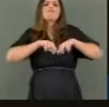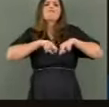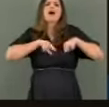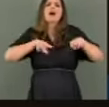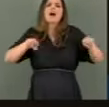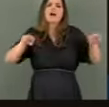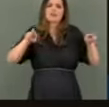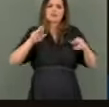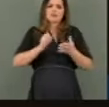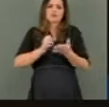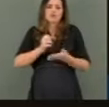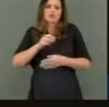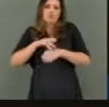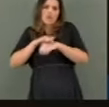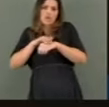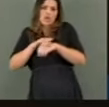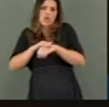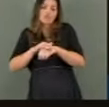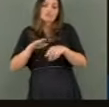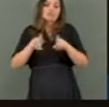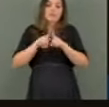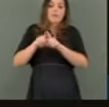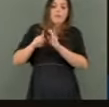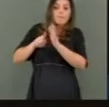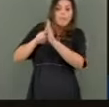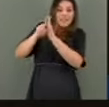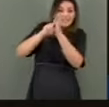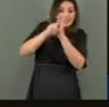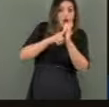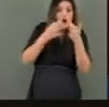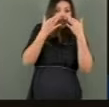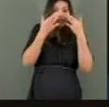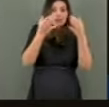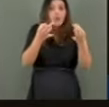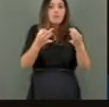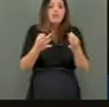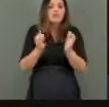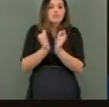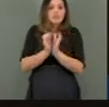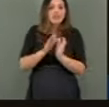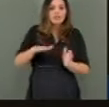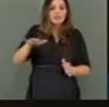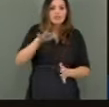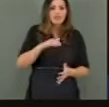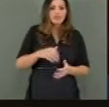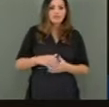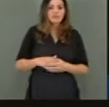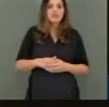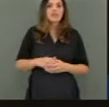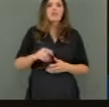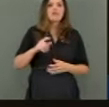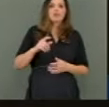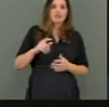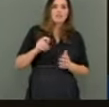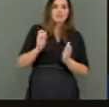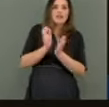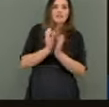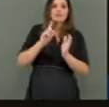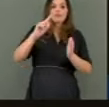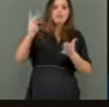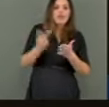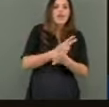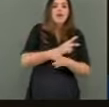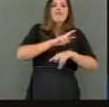condições médicas, bem como a pesquisa, prestem atenção, a pesquisa sobre efeitos adversos